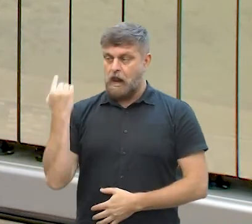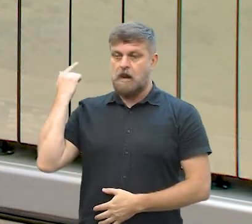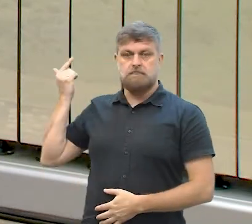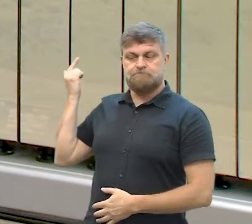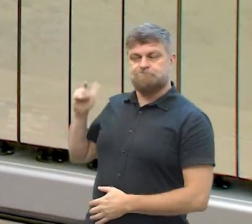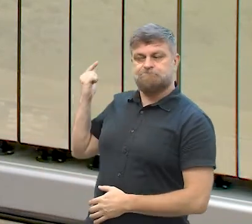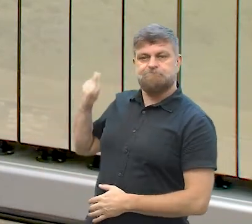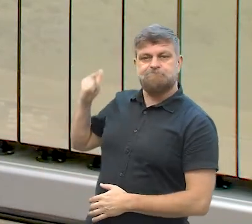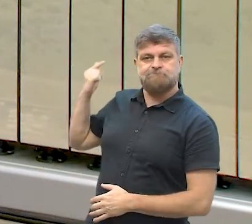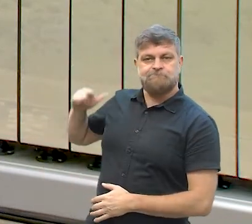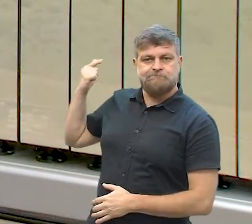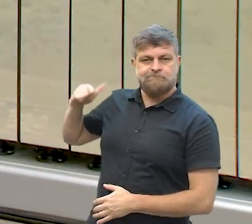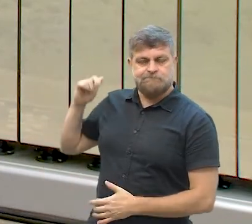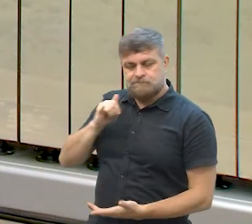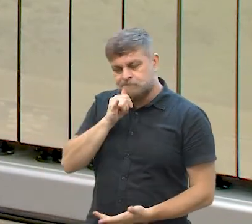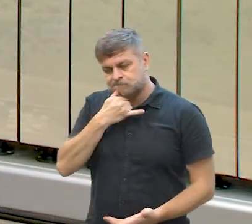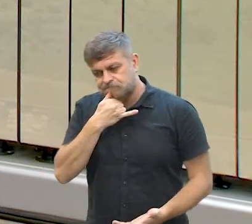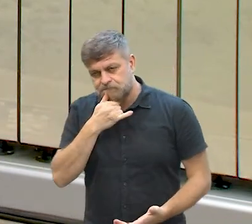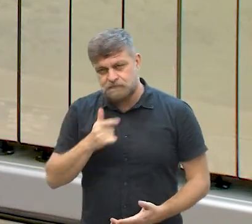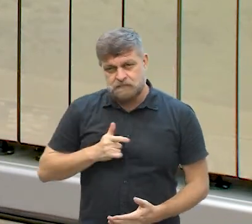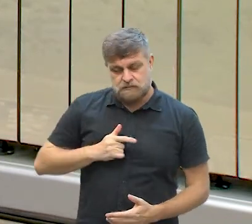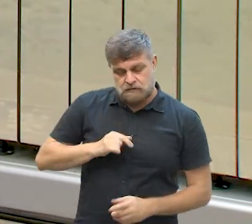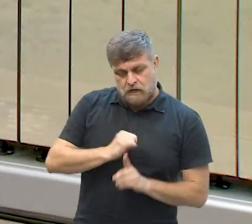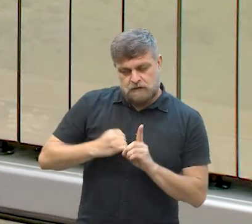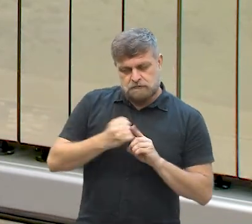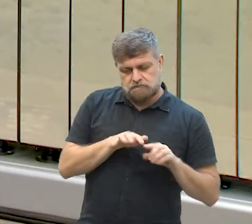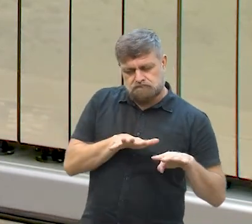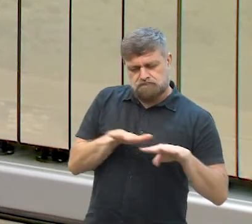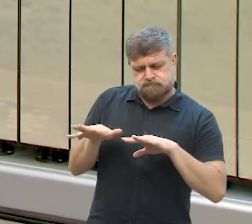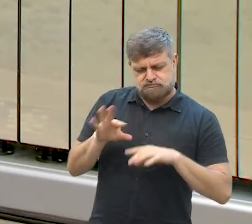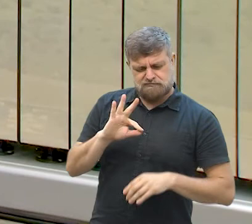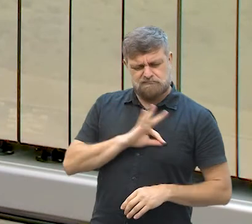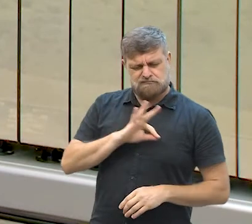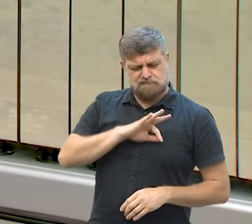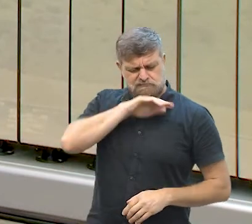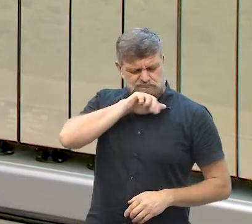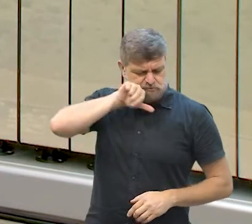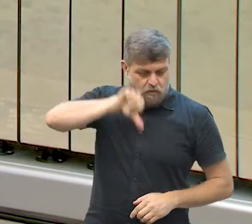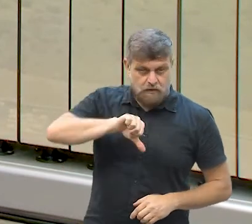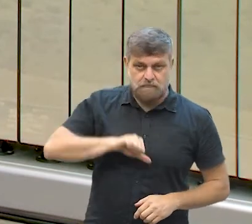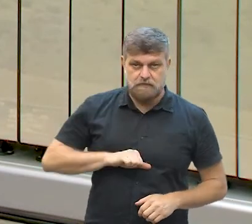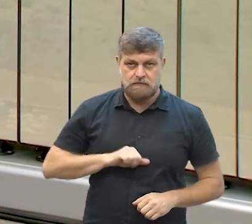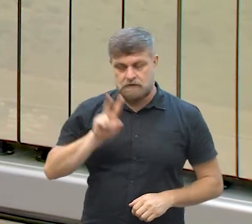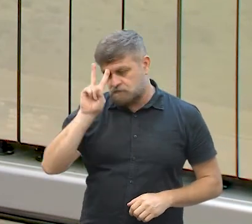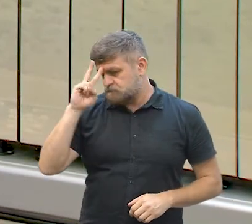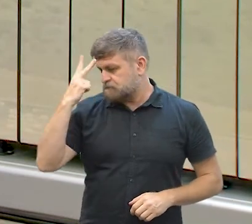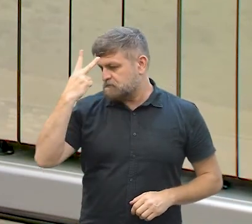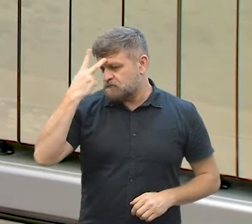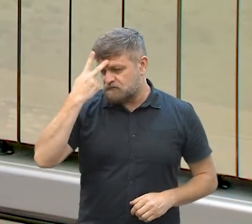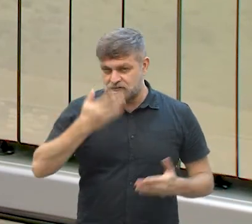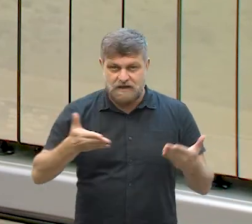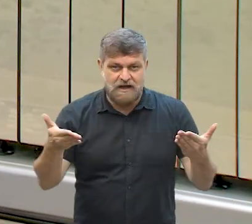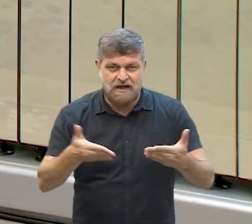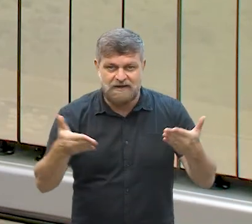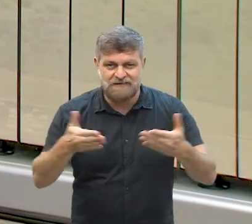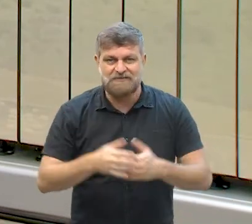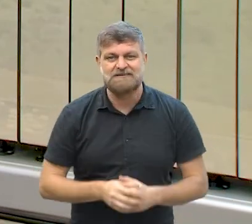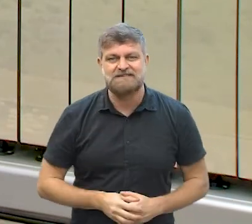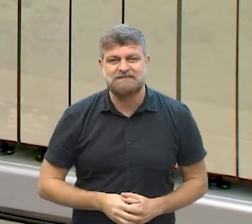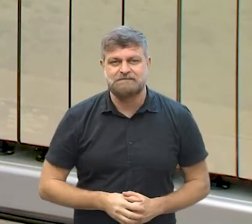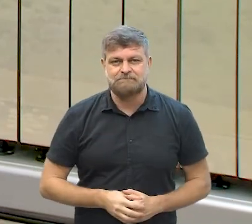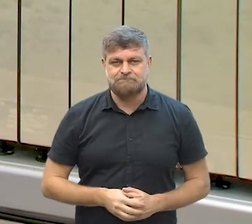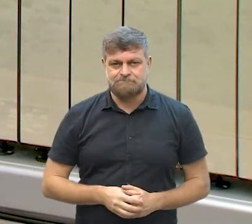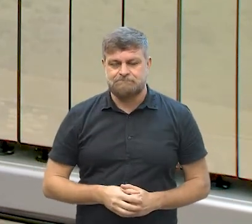na minha época não era tanto, né? Infelizmente, a visão que se tinha não era tão positiva. Mas hoje, graças a Deus, as coisas